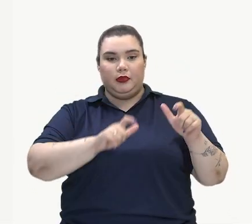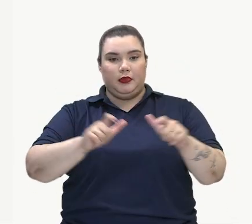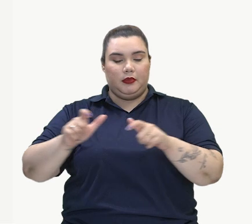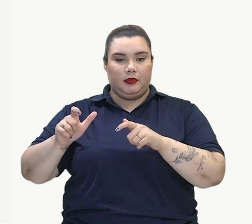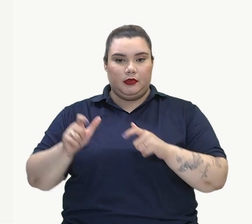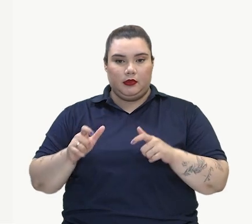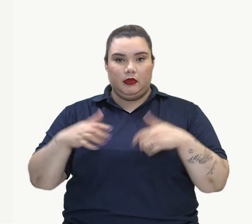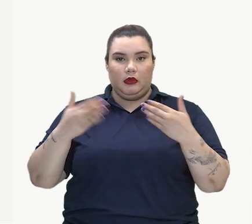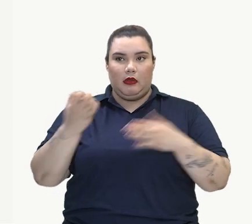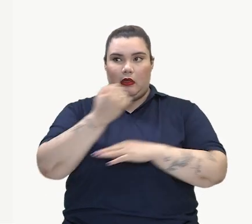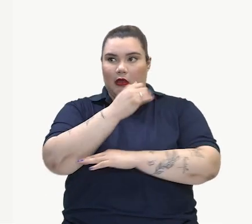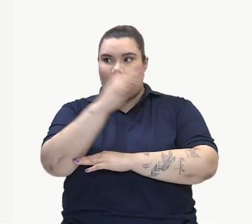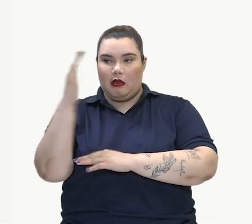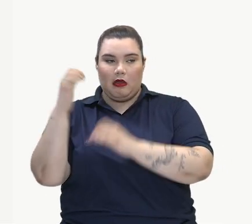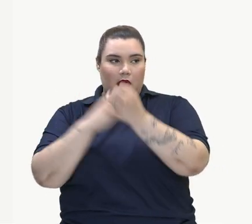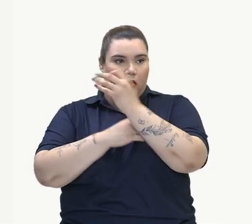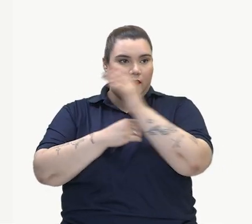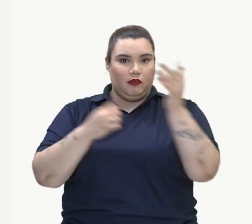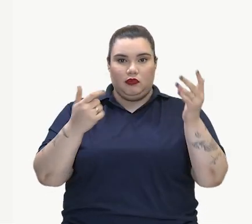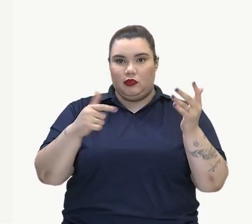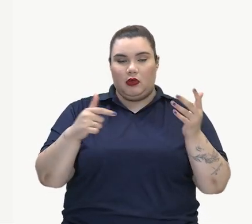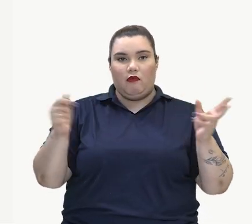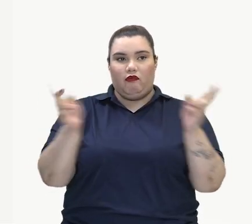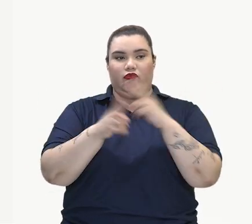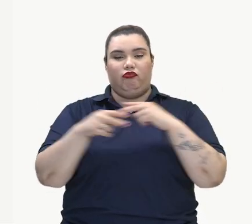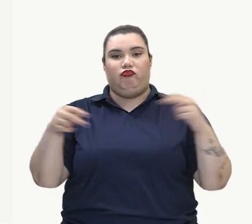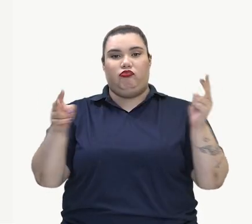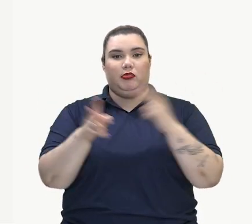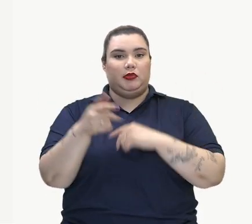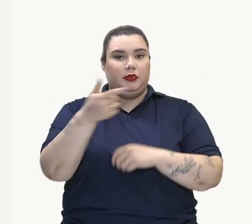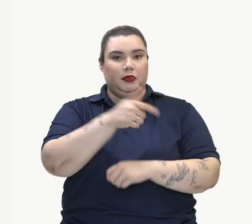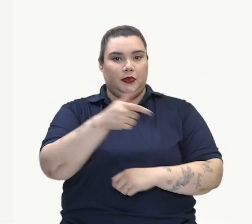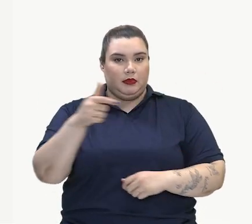sombra desaparece e há um aumento da temperatura nas áreas desmatadas.